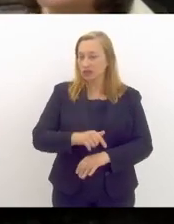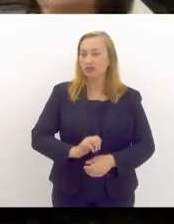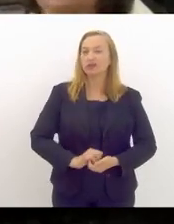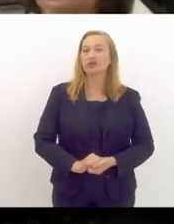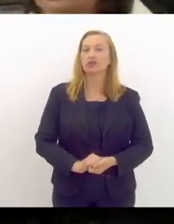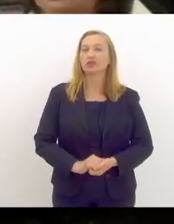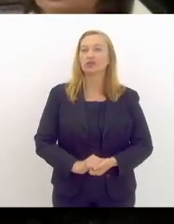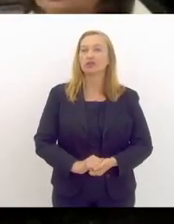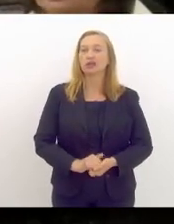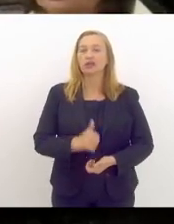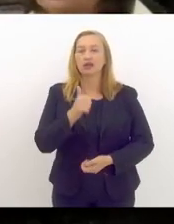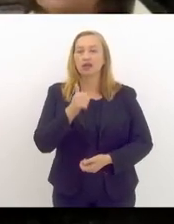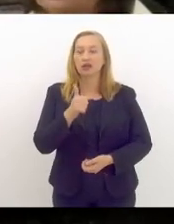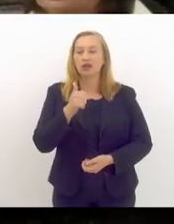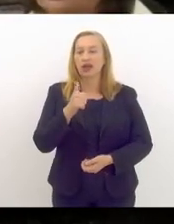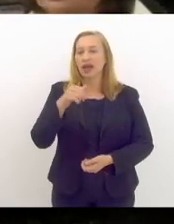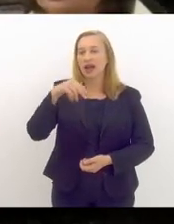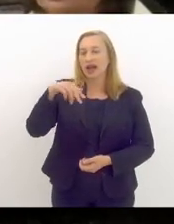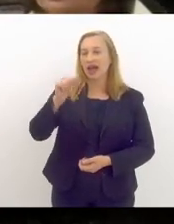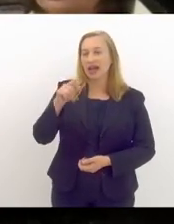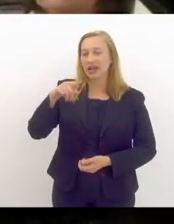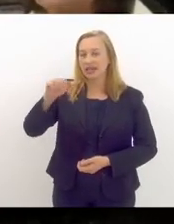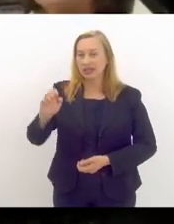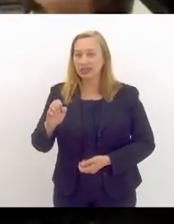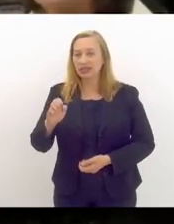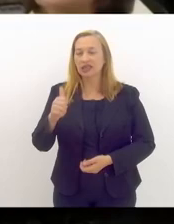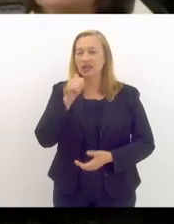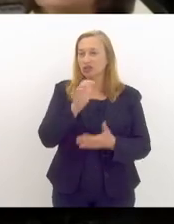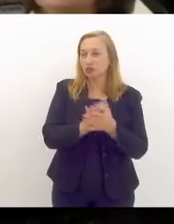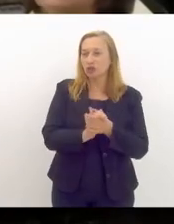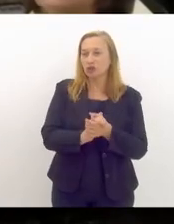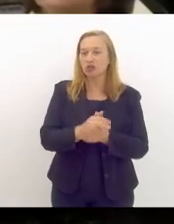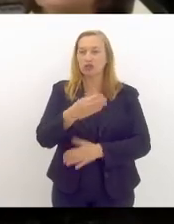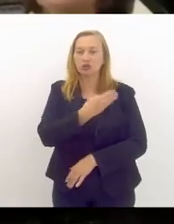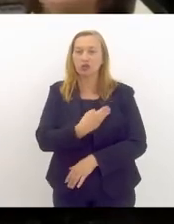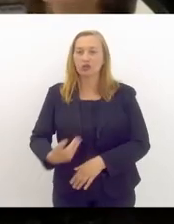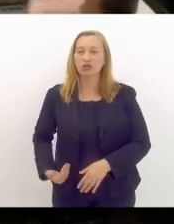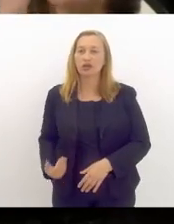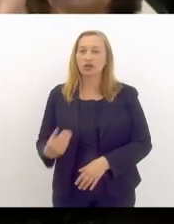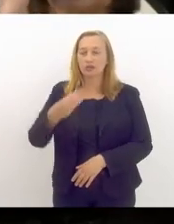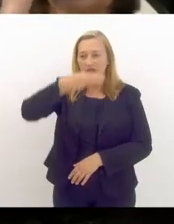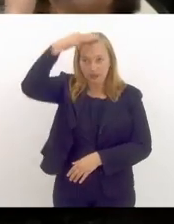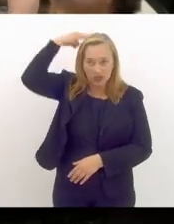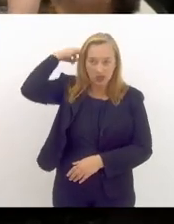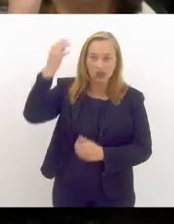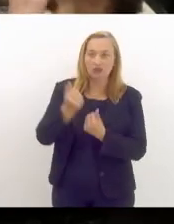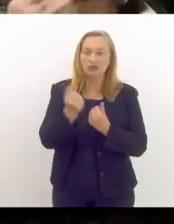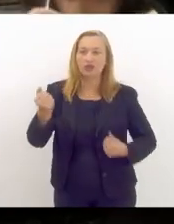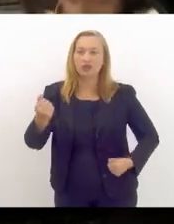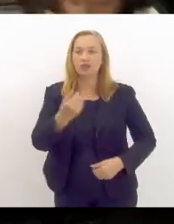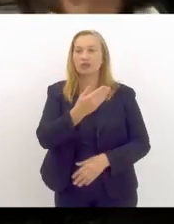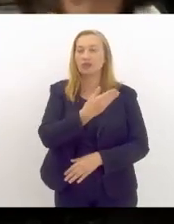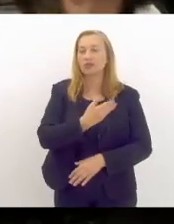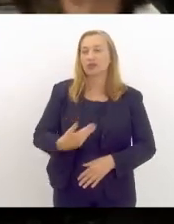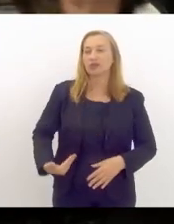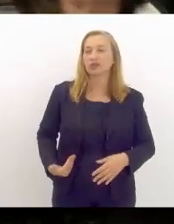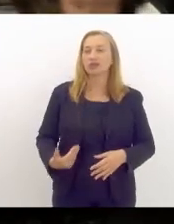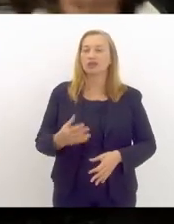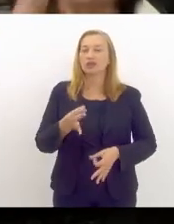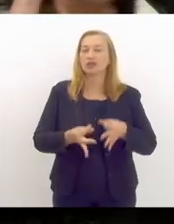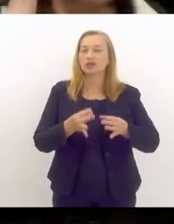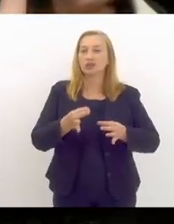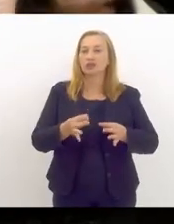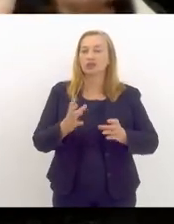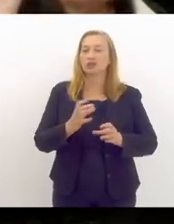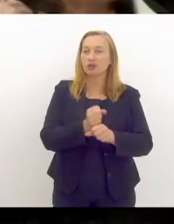A senhora Aline Castro, esposa do governador, Márcio Pacheco, vice-presidente do Tribunal de Contas, nosso eterno